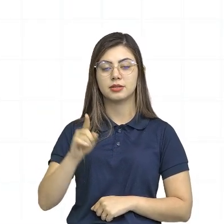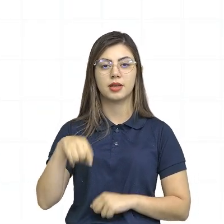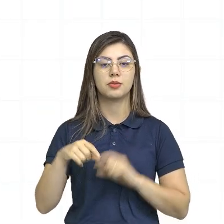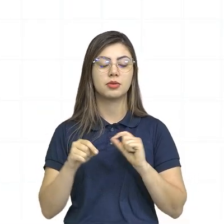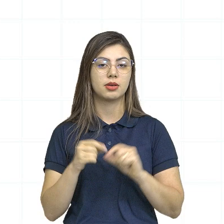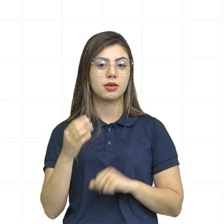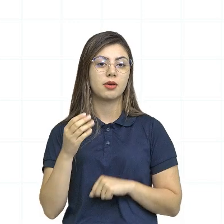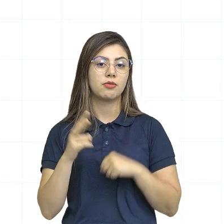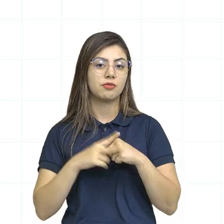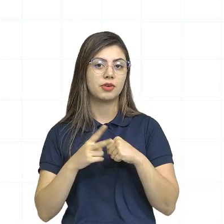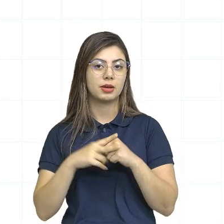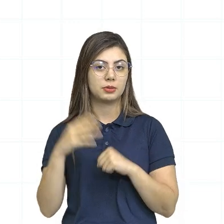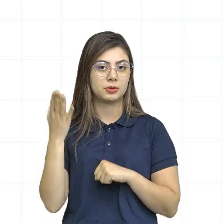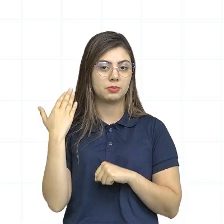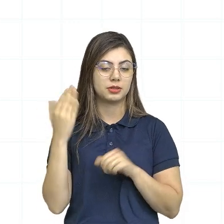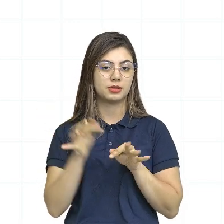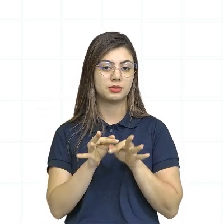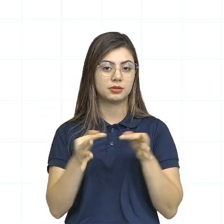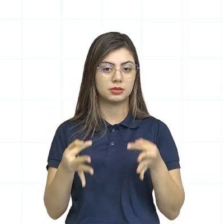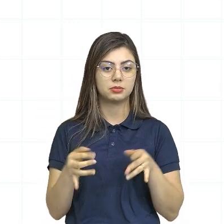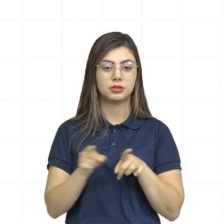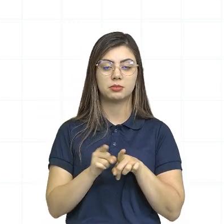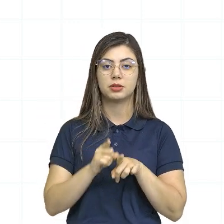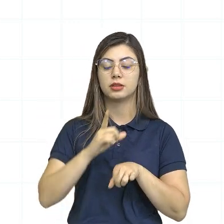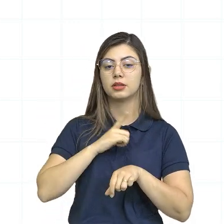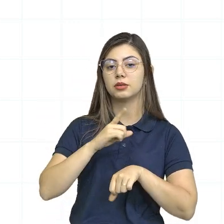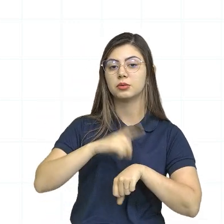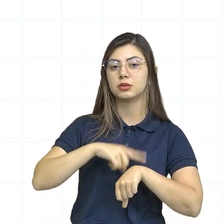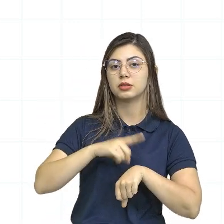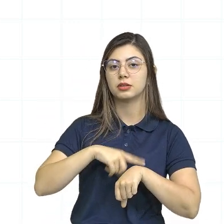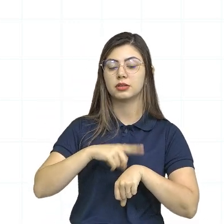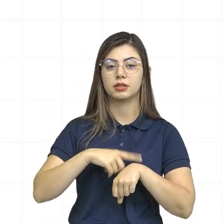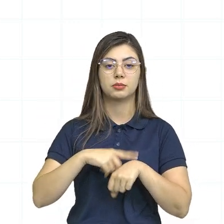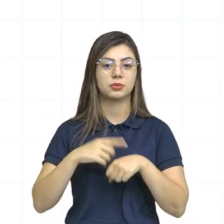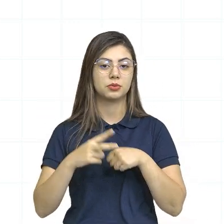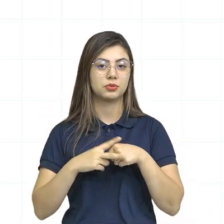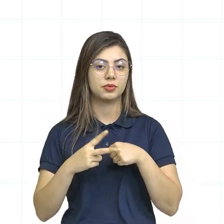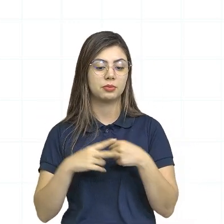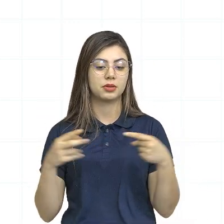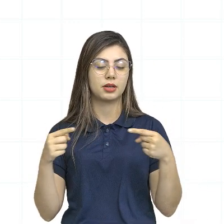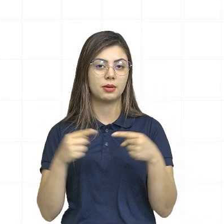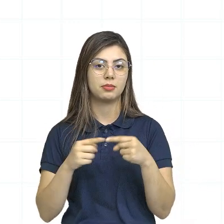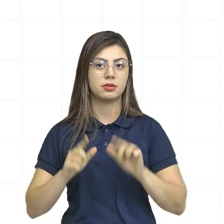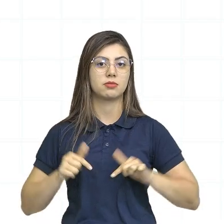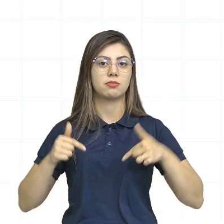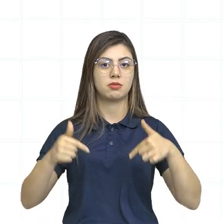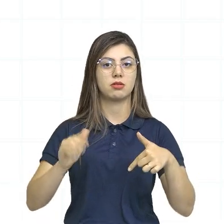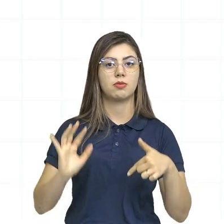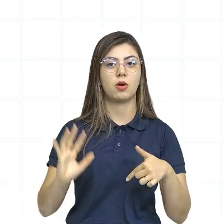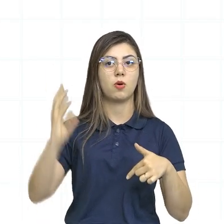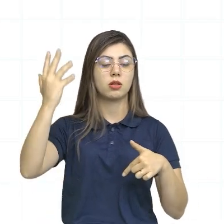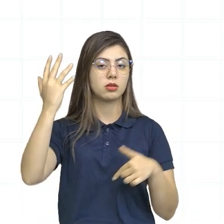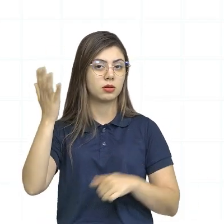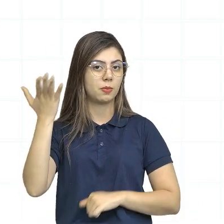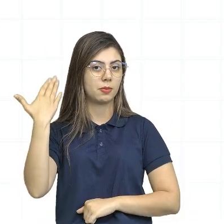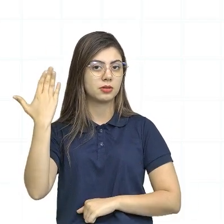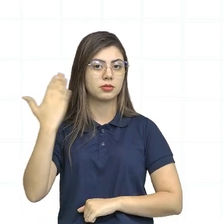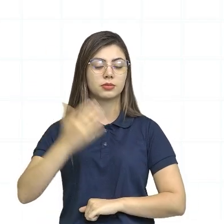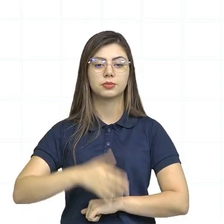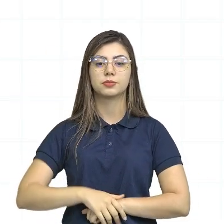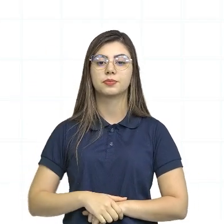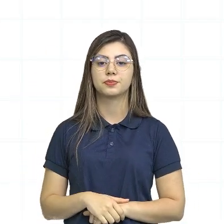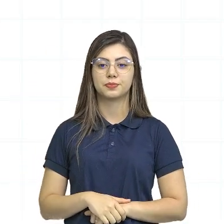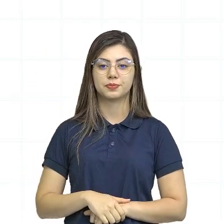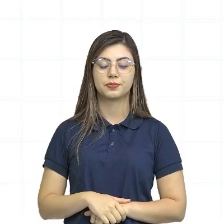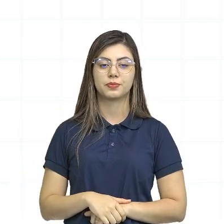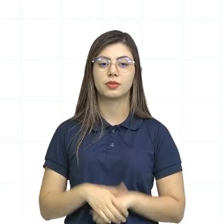que é o passado simples? É aquele tempo verbal onde eu vou me referir a algo que já aconteceu, a uma ação que já aconteceu, tá certo?